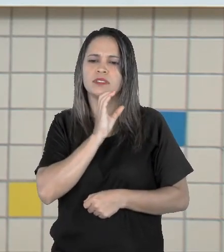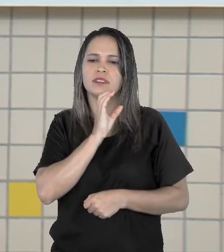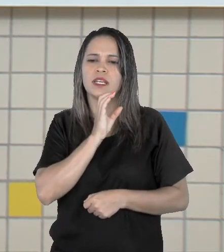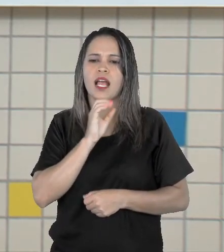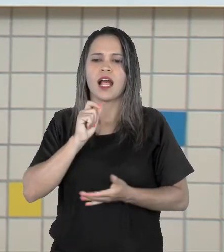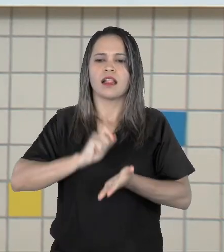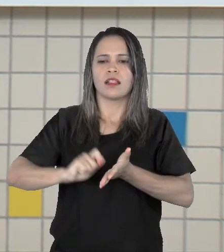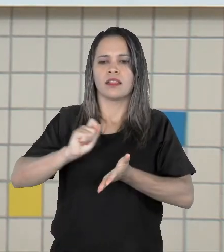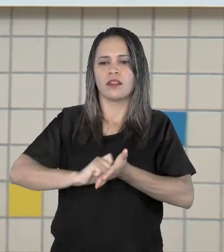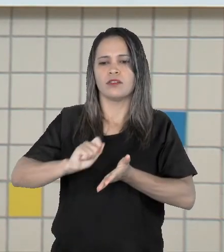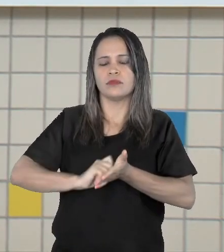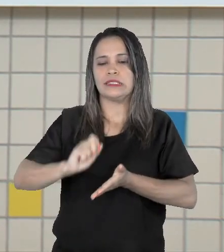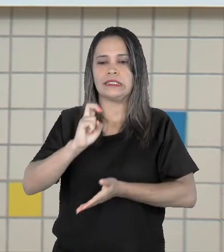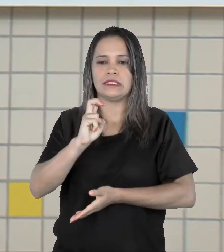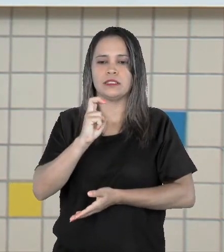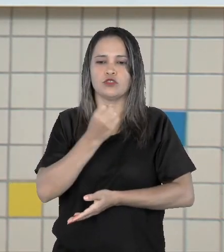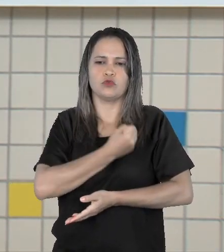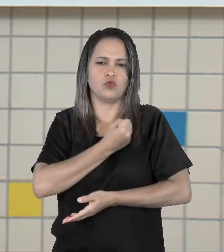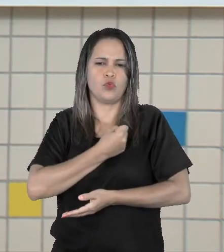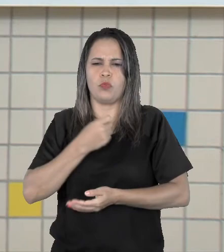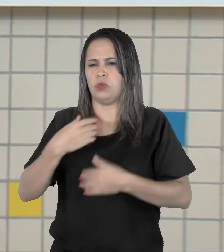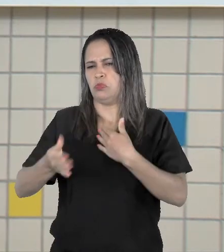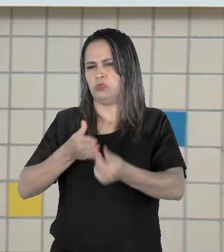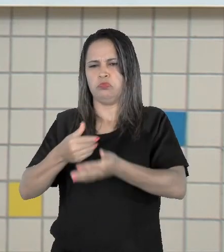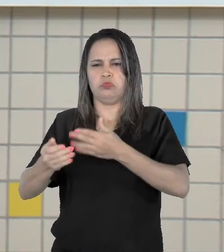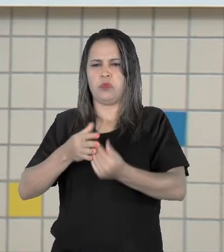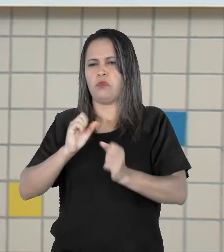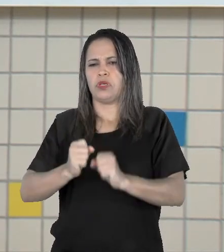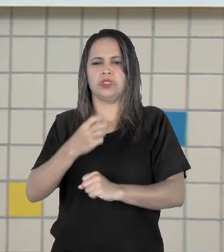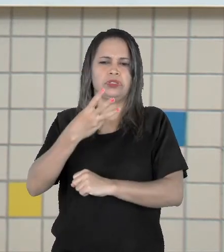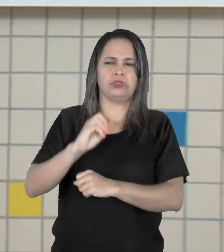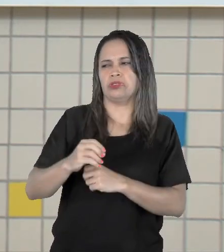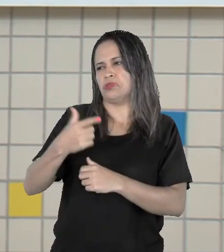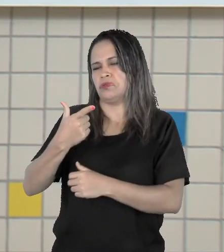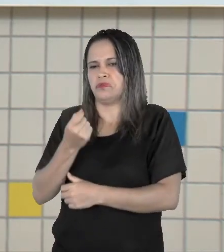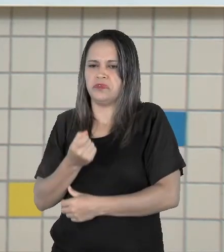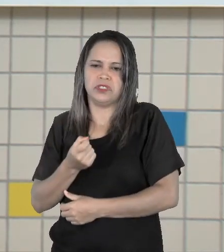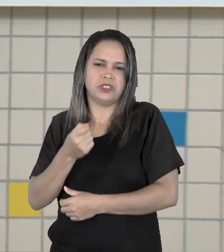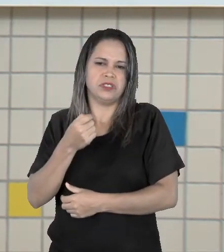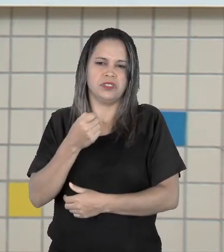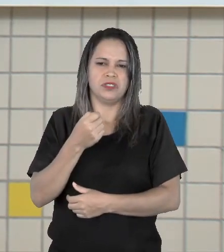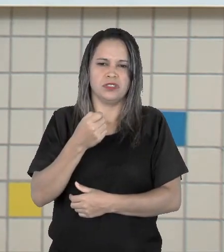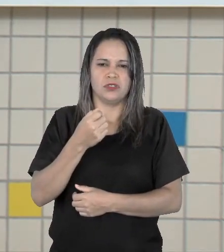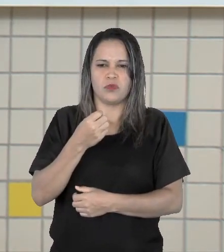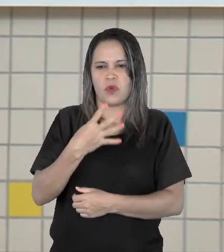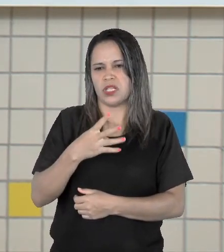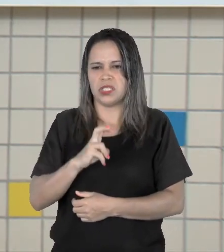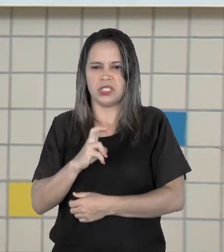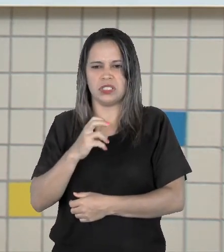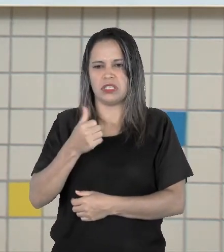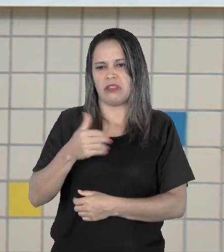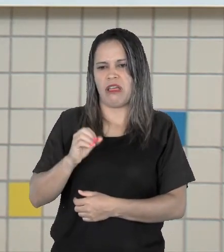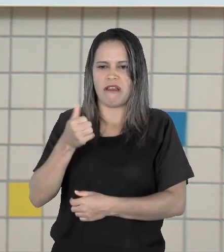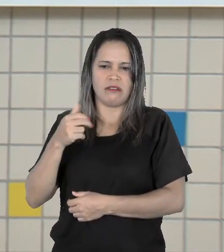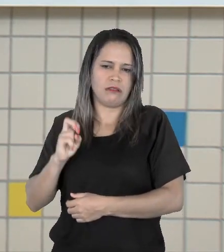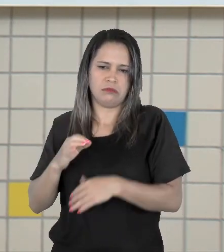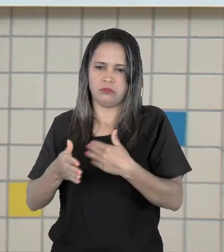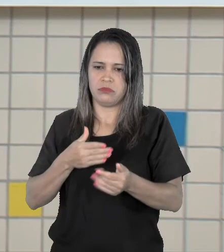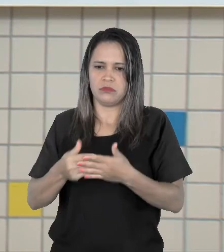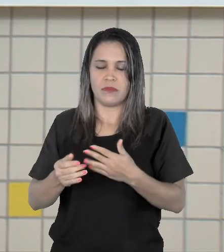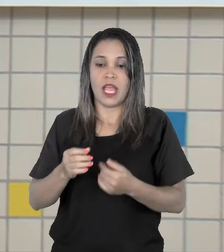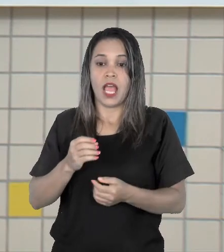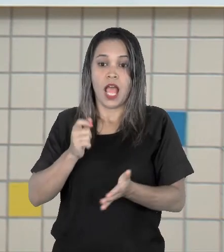anotem 5 números aleatórios. Pode ser 30, 20, pode ser 45, 10, 15. Anota os